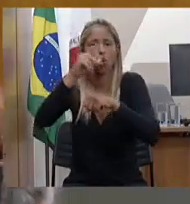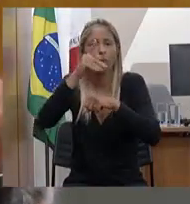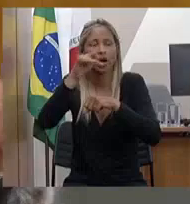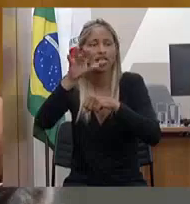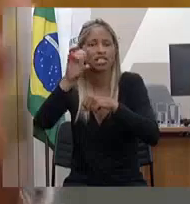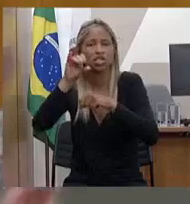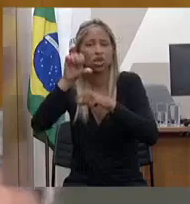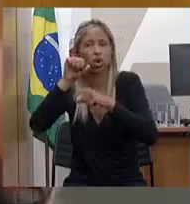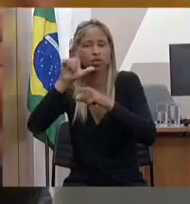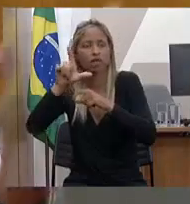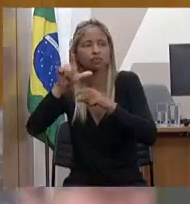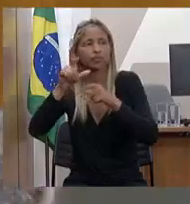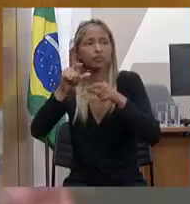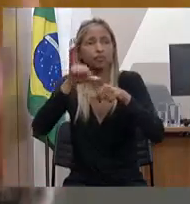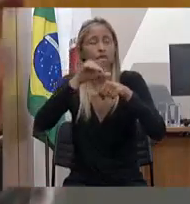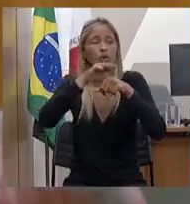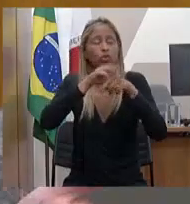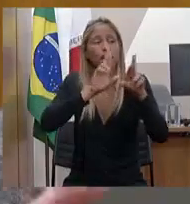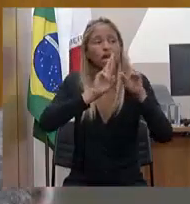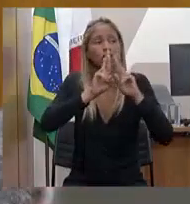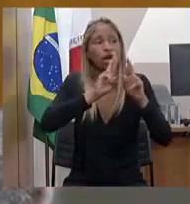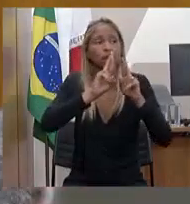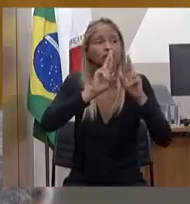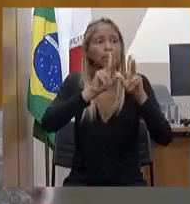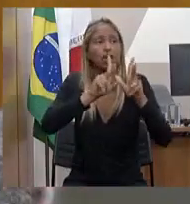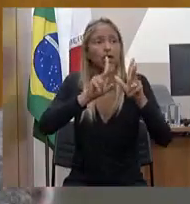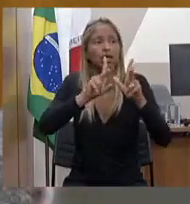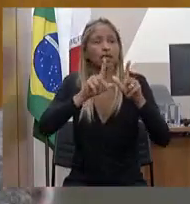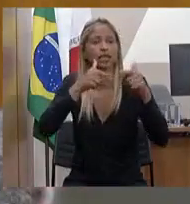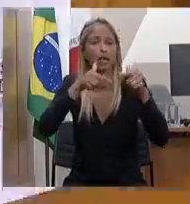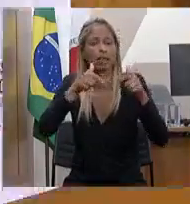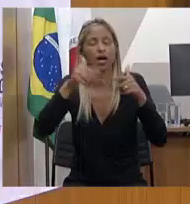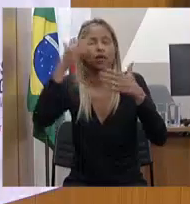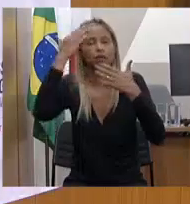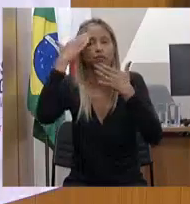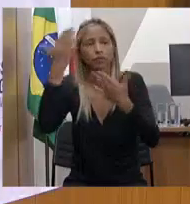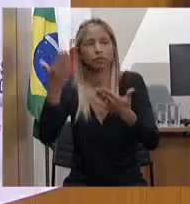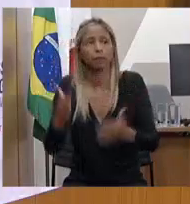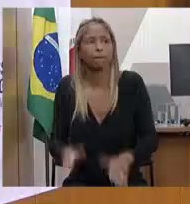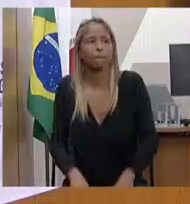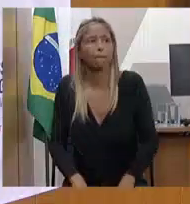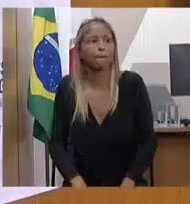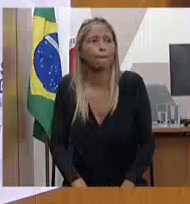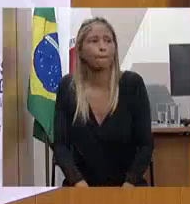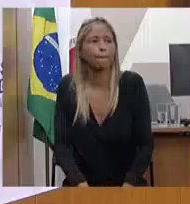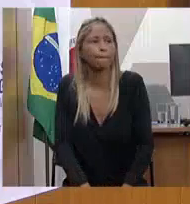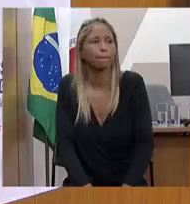doenças relacionadas ao trabalho que tem diferença Obrigado só isso aí obrigado